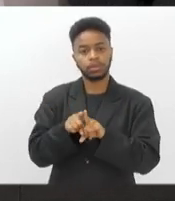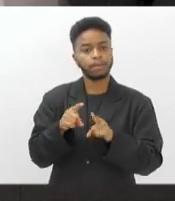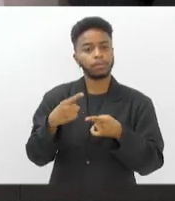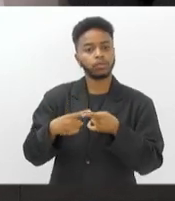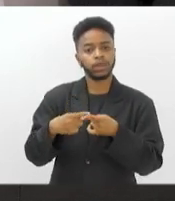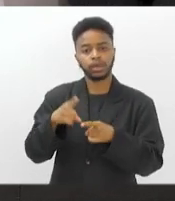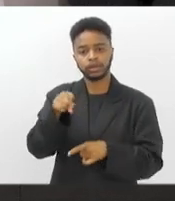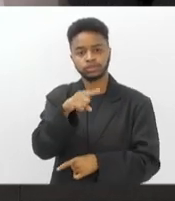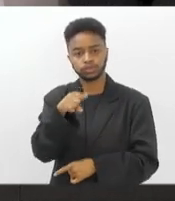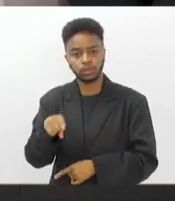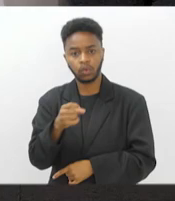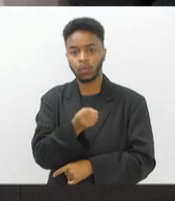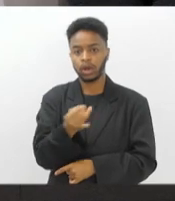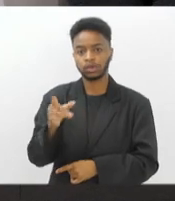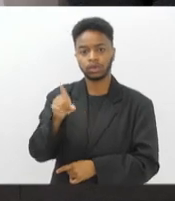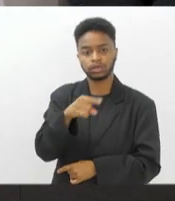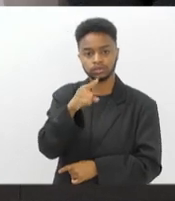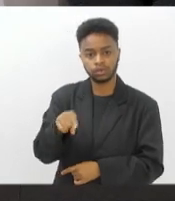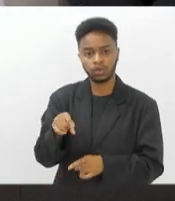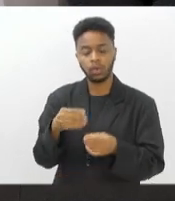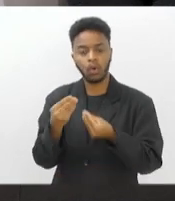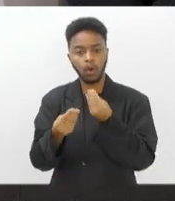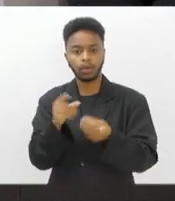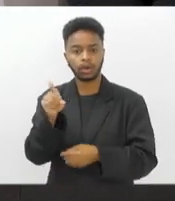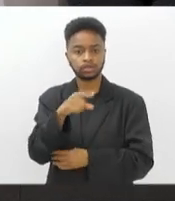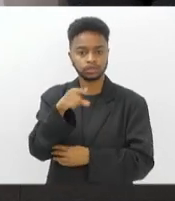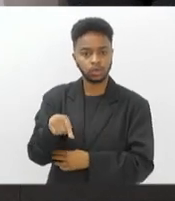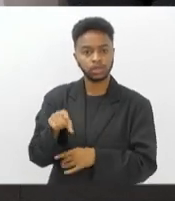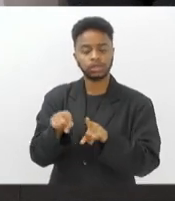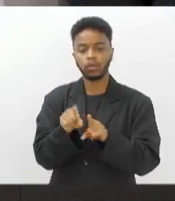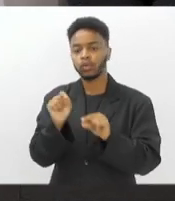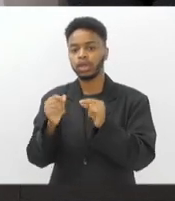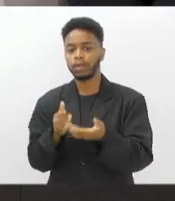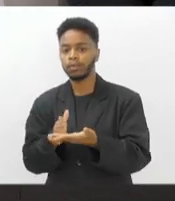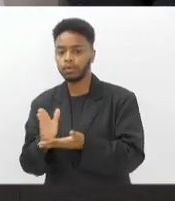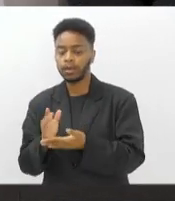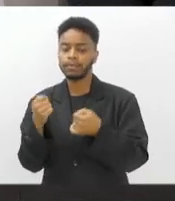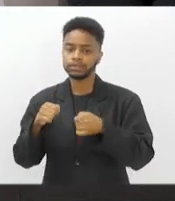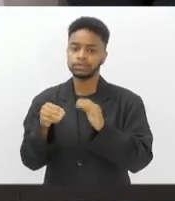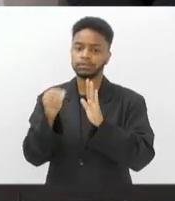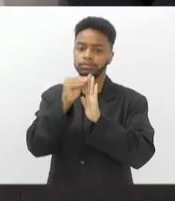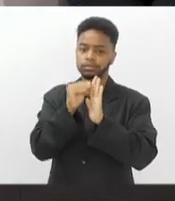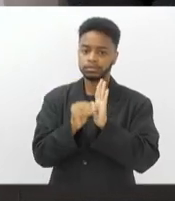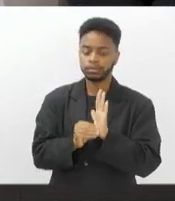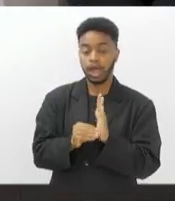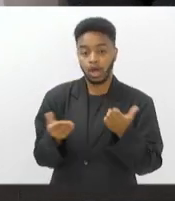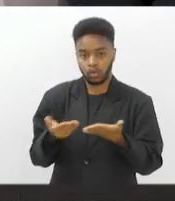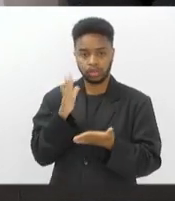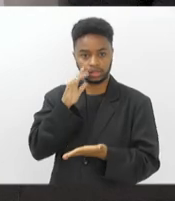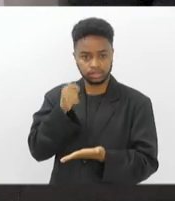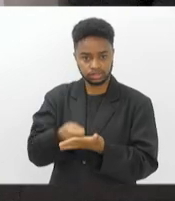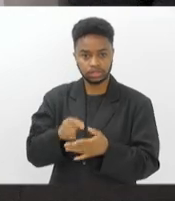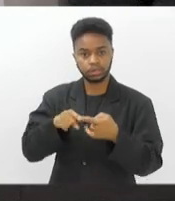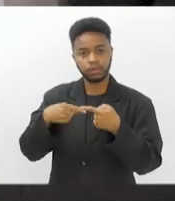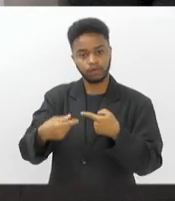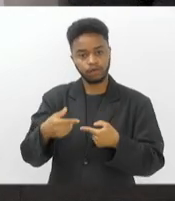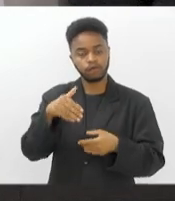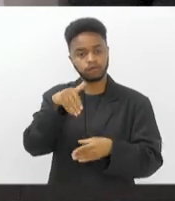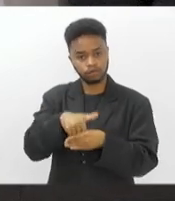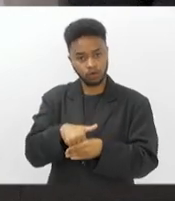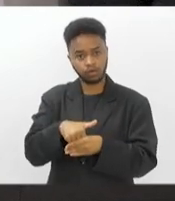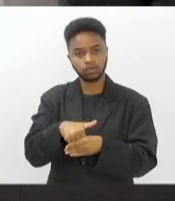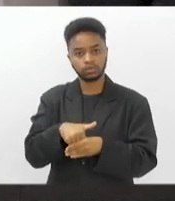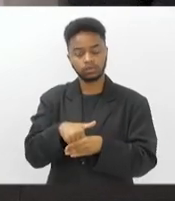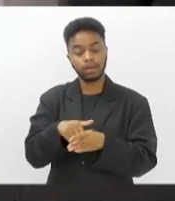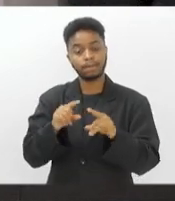motivo de cancelamento forma de cancelamento o que que teve a ação isso aqui tudo a gente delibera agora vota e na